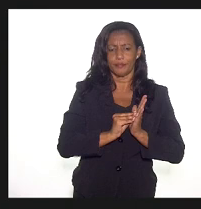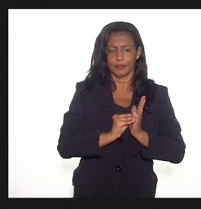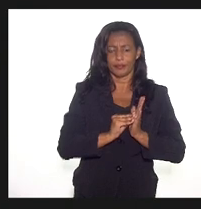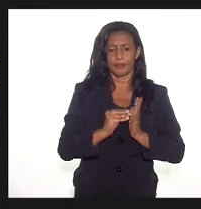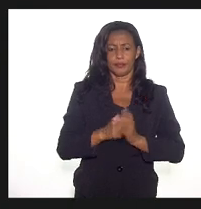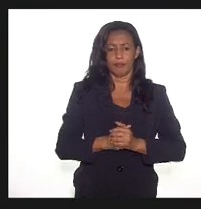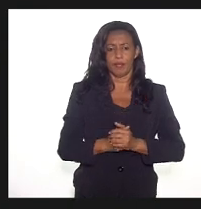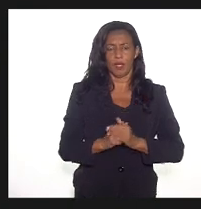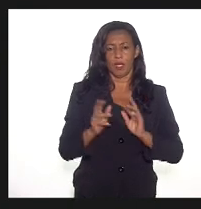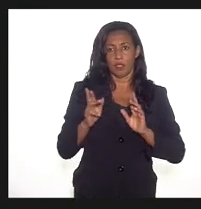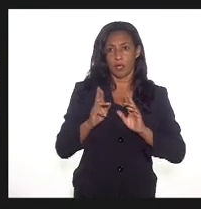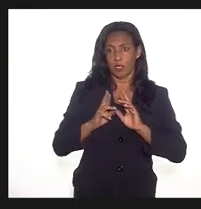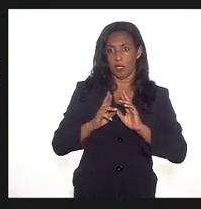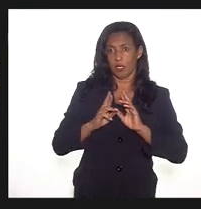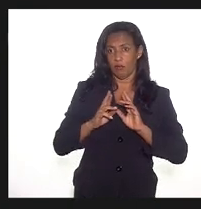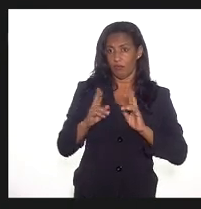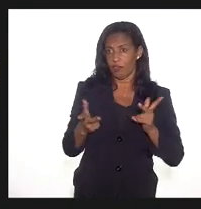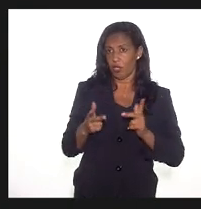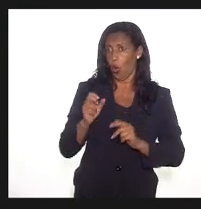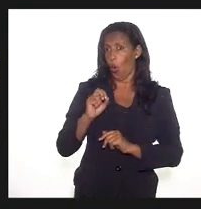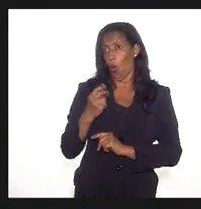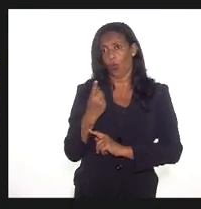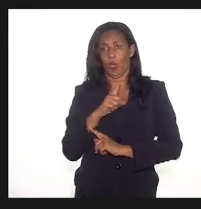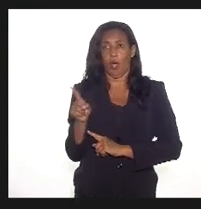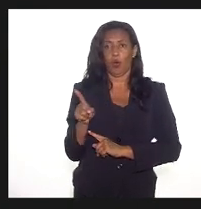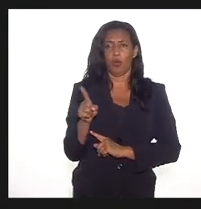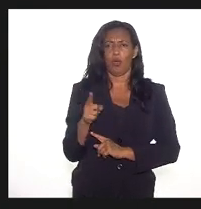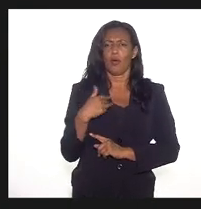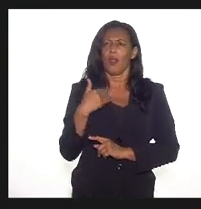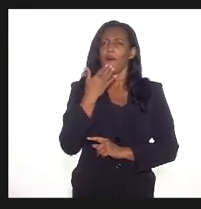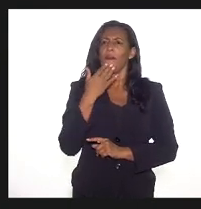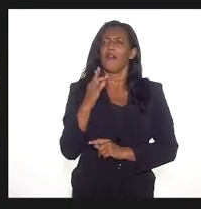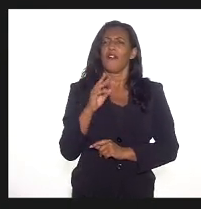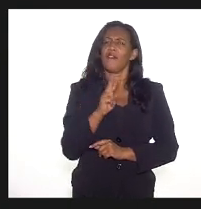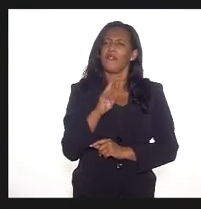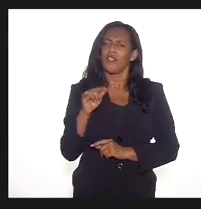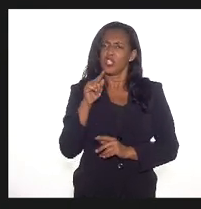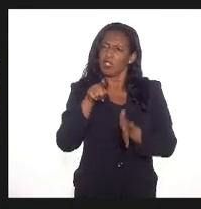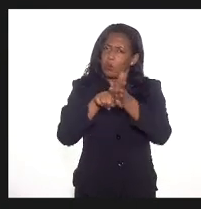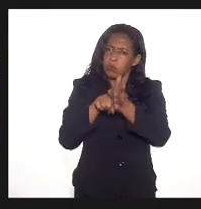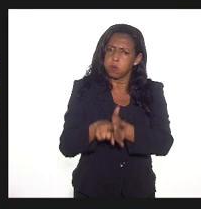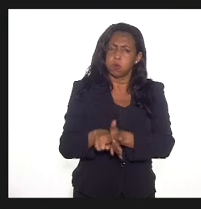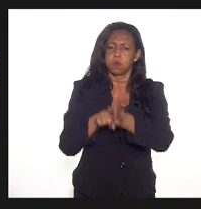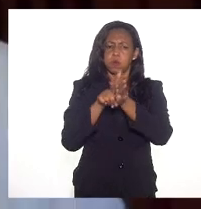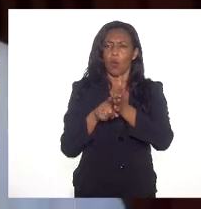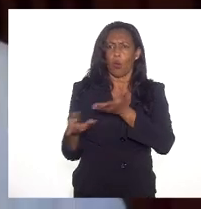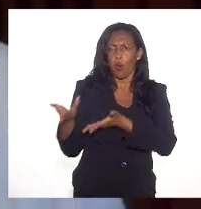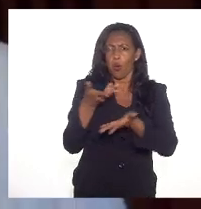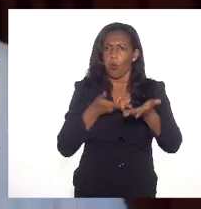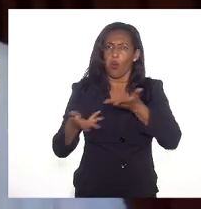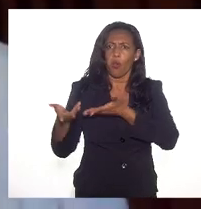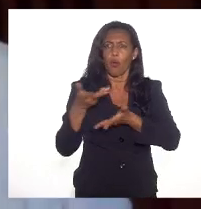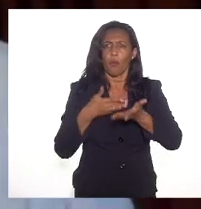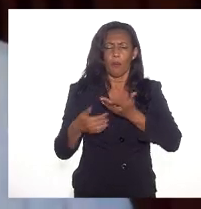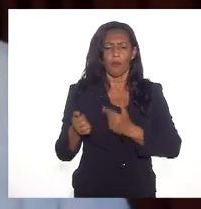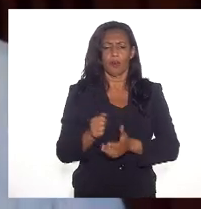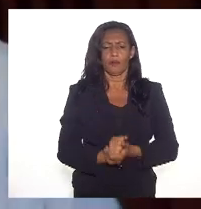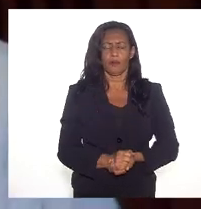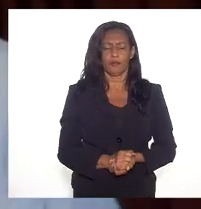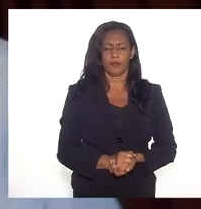seu divergente ou não, mas, se possível, pedir a vista também compartilhada, só que a gente possa tentar fazer a